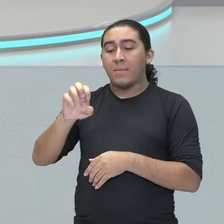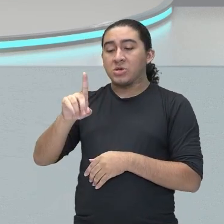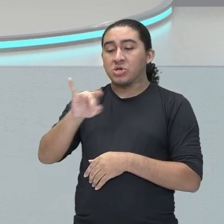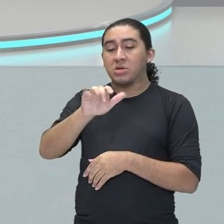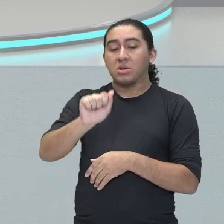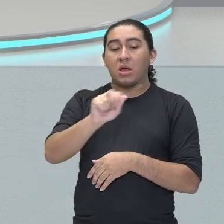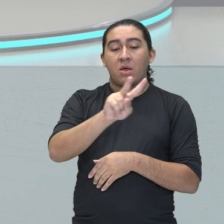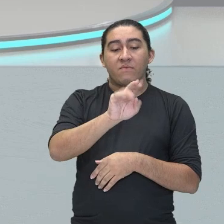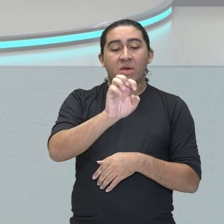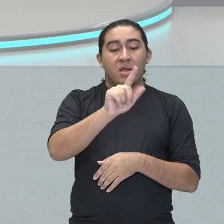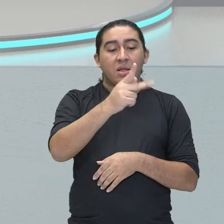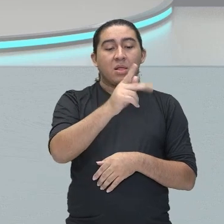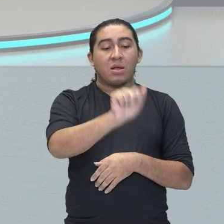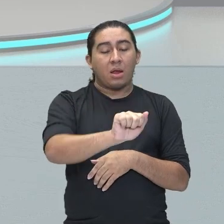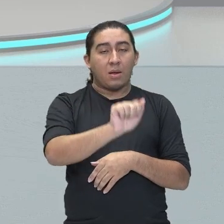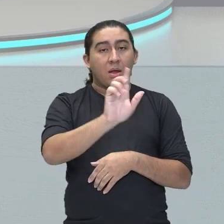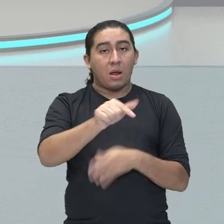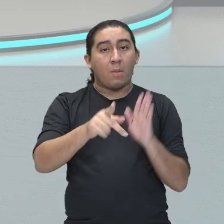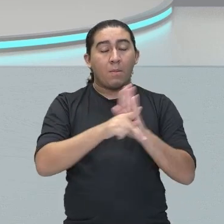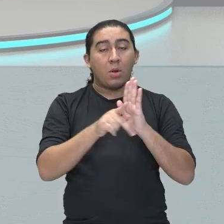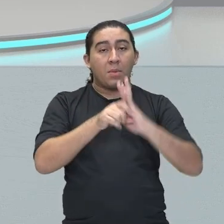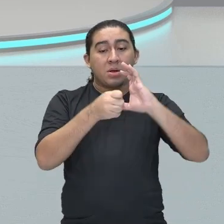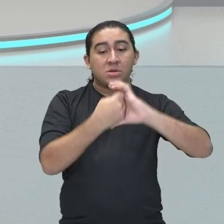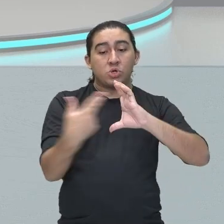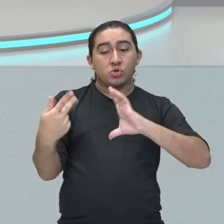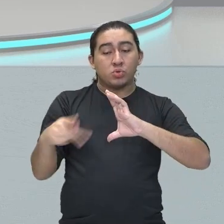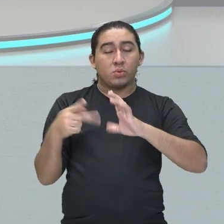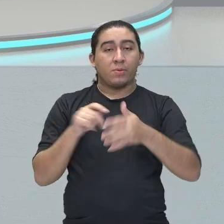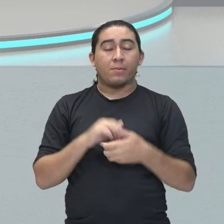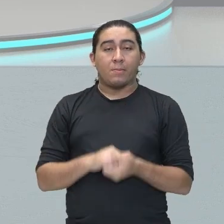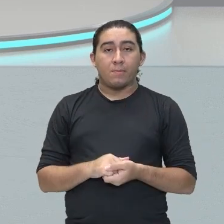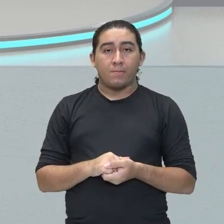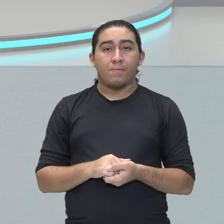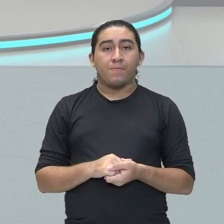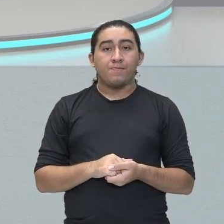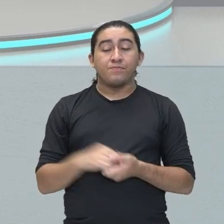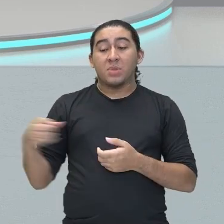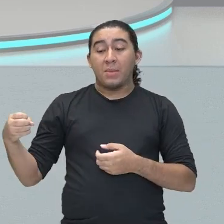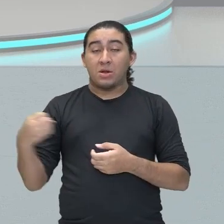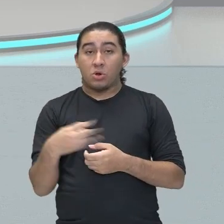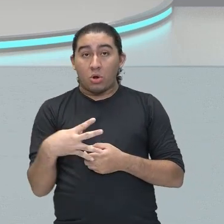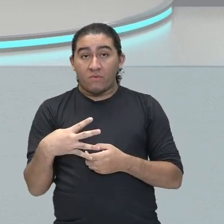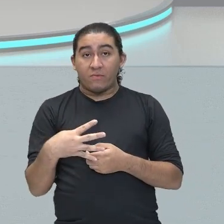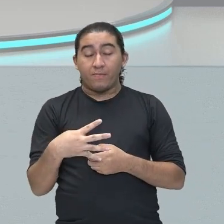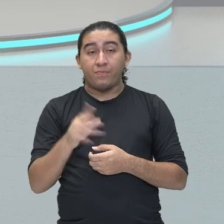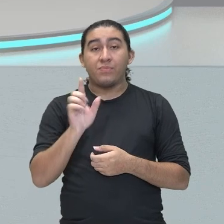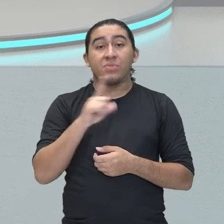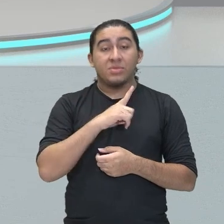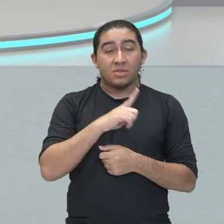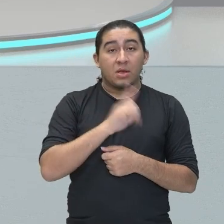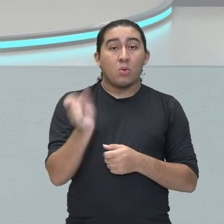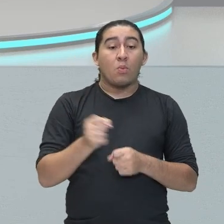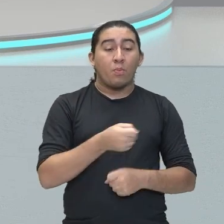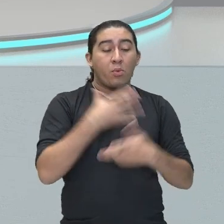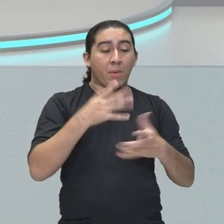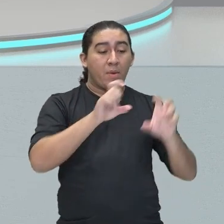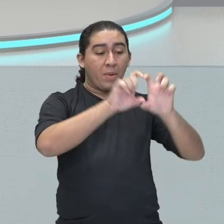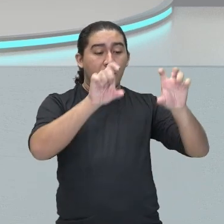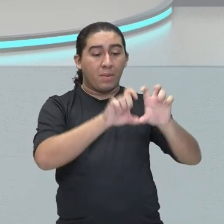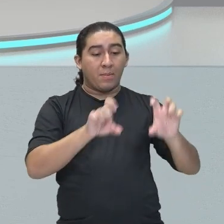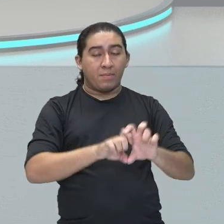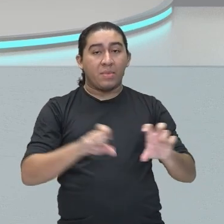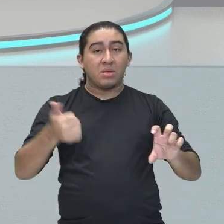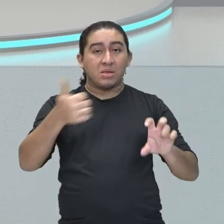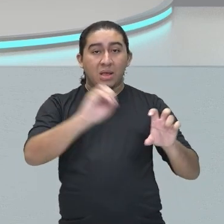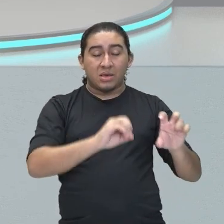redondilhas, ligadas à tradição popular, e na medida nova, o poema decassílabo, forma preferida para